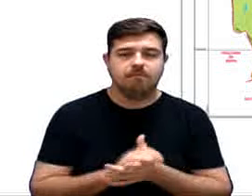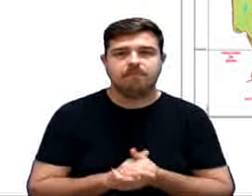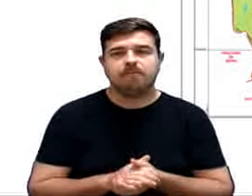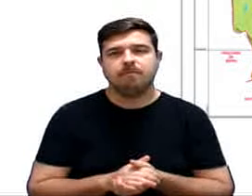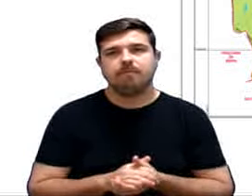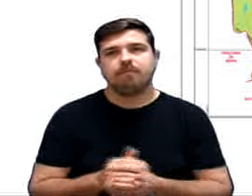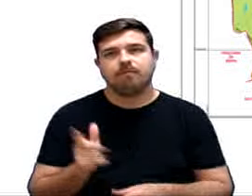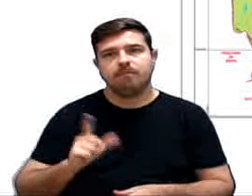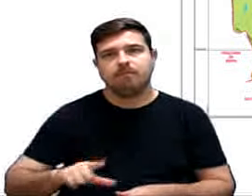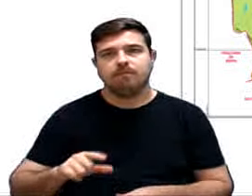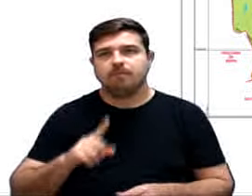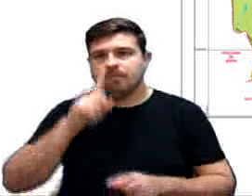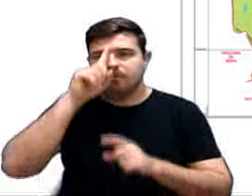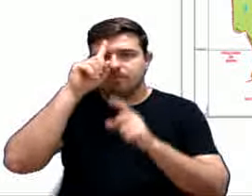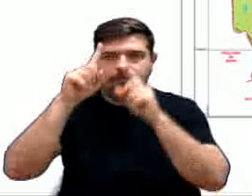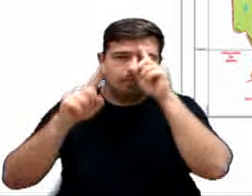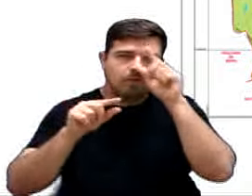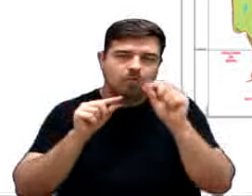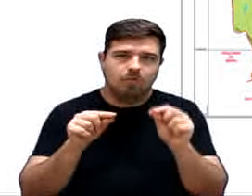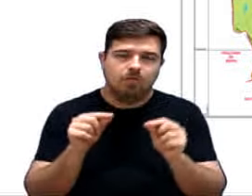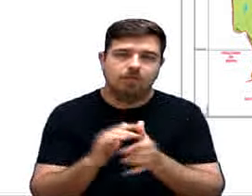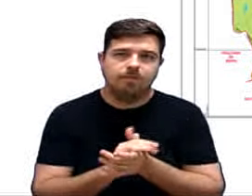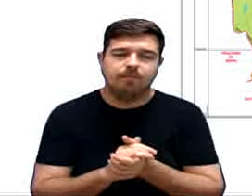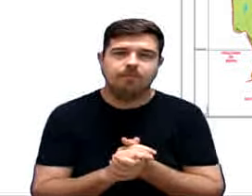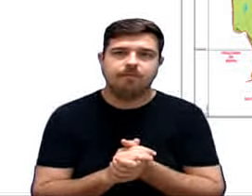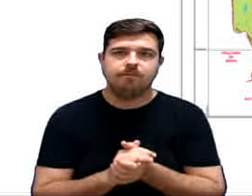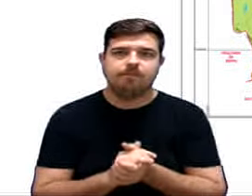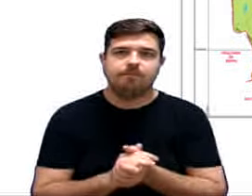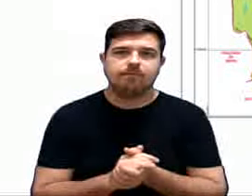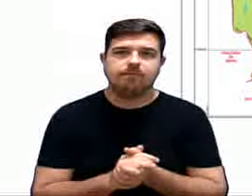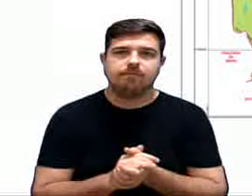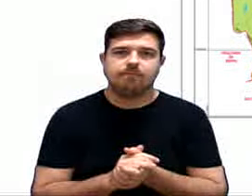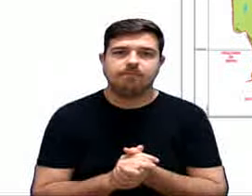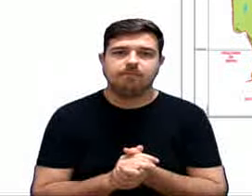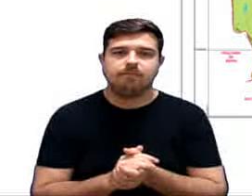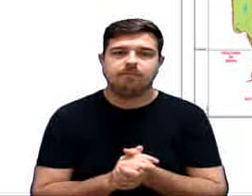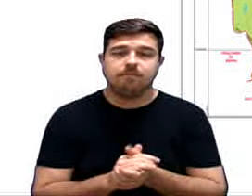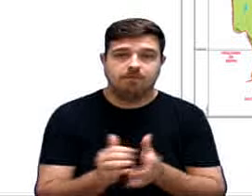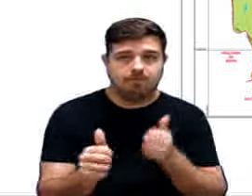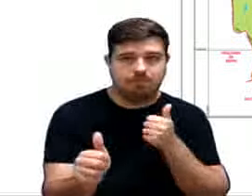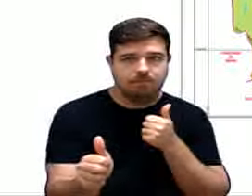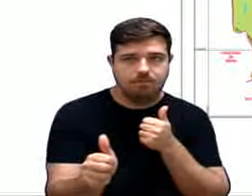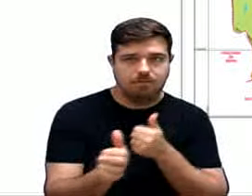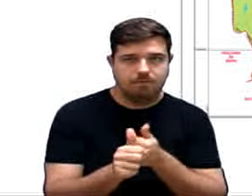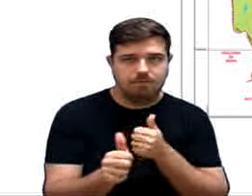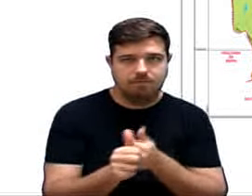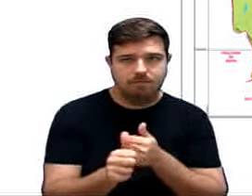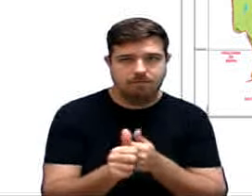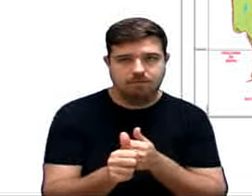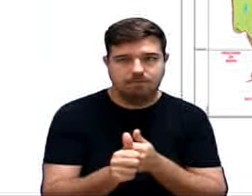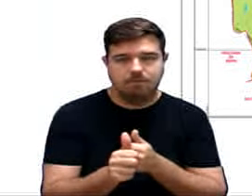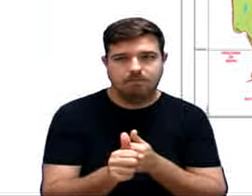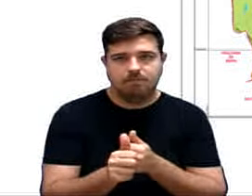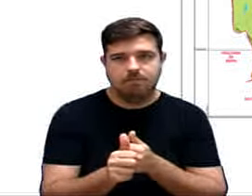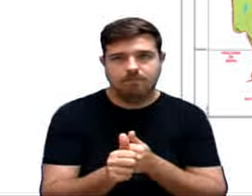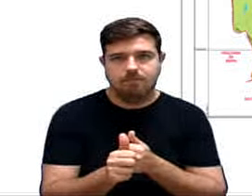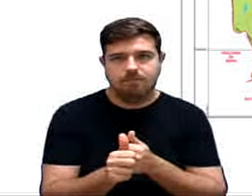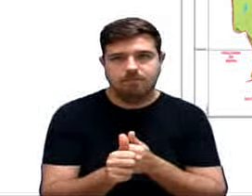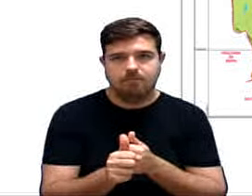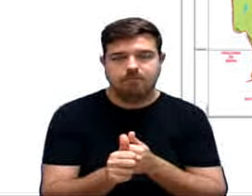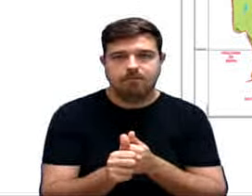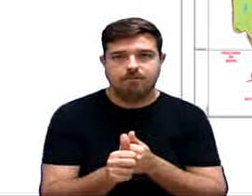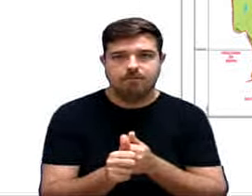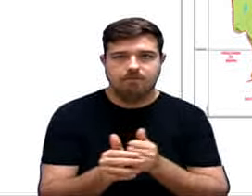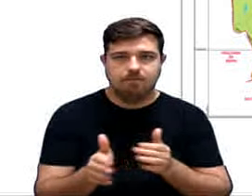proposta e é justamente e no entorno e da Bacia da no entorno da da